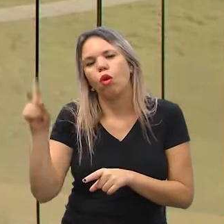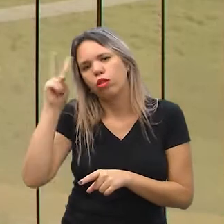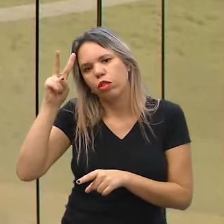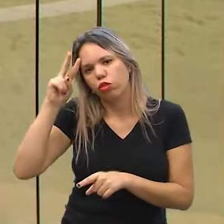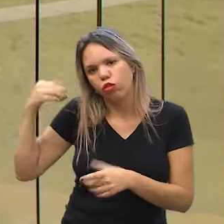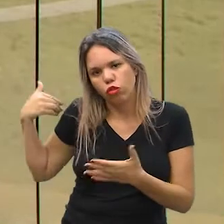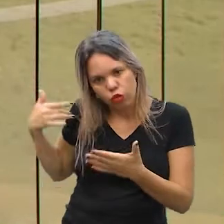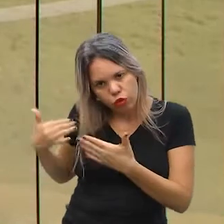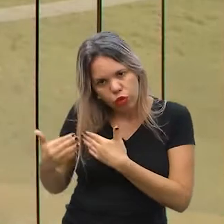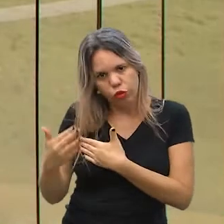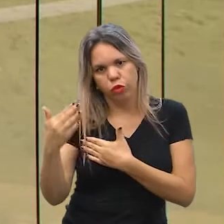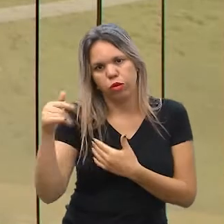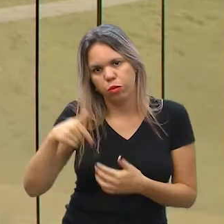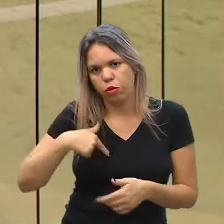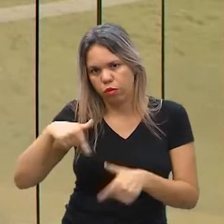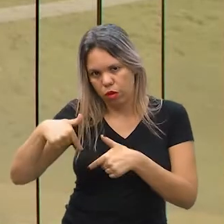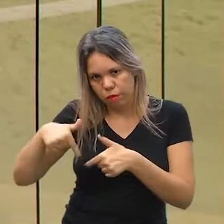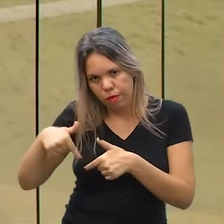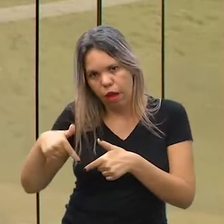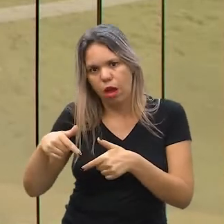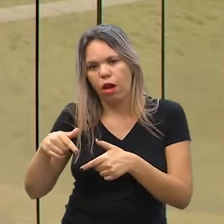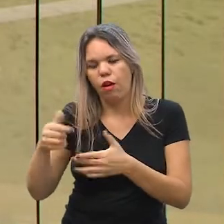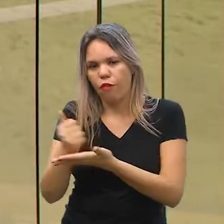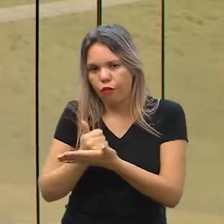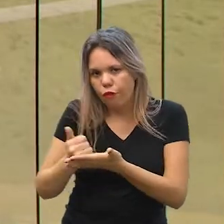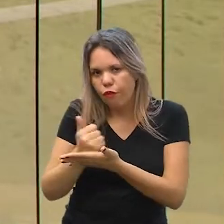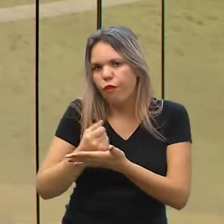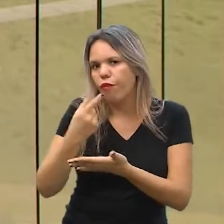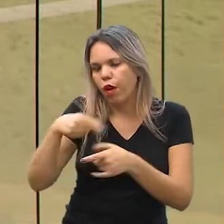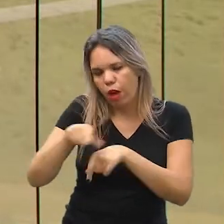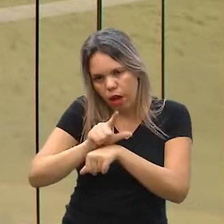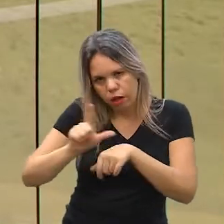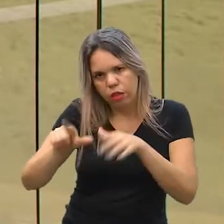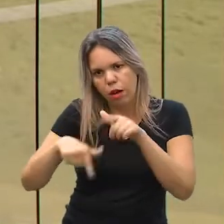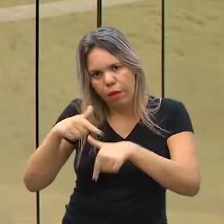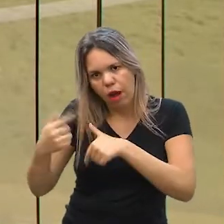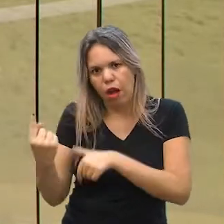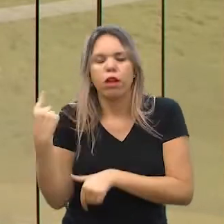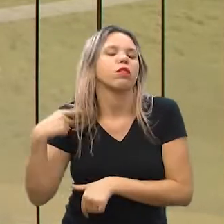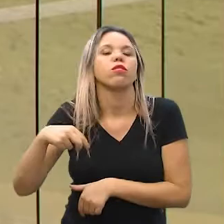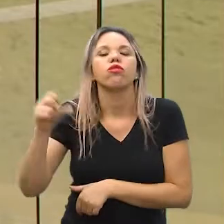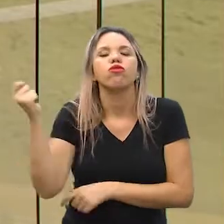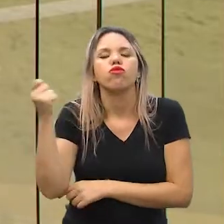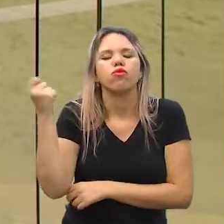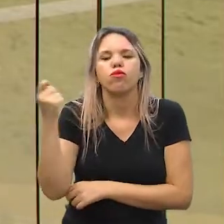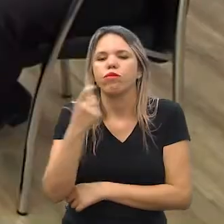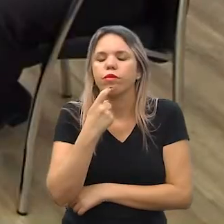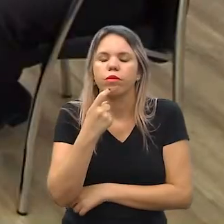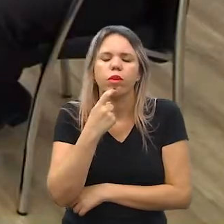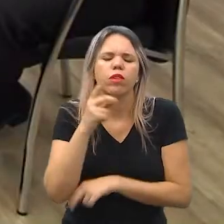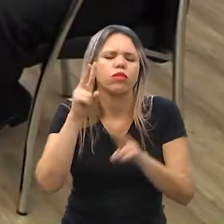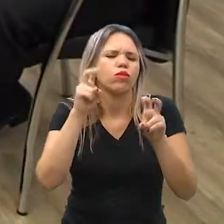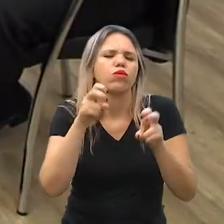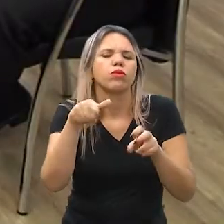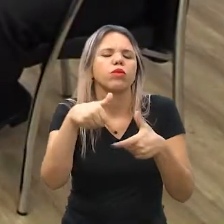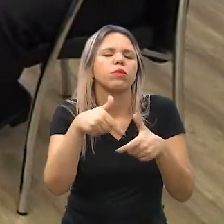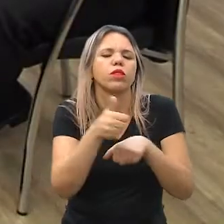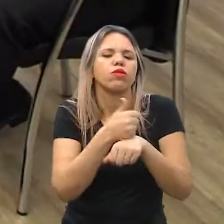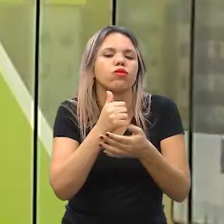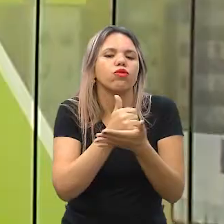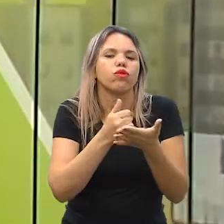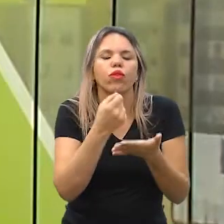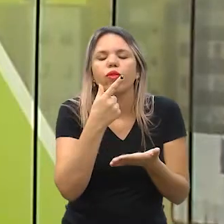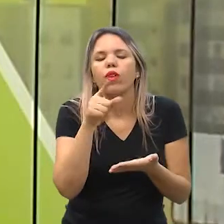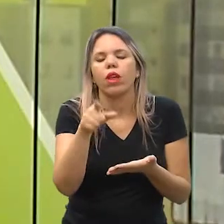história através do meu trabalho com farmácia lá na região sul de Campinas. Sobre farmácia, então. Eu falei